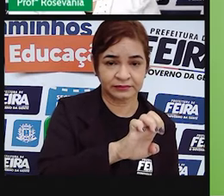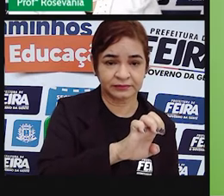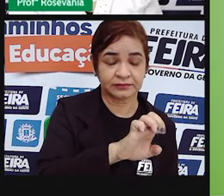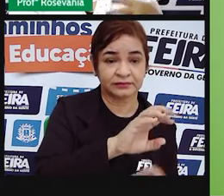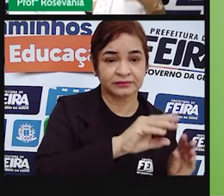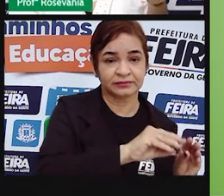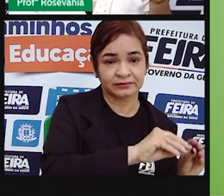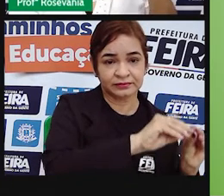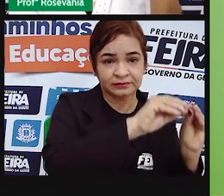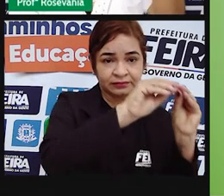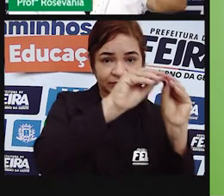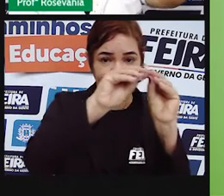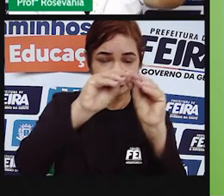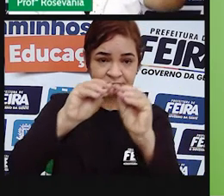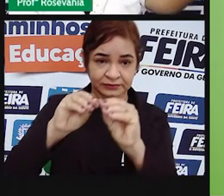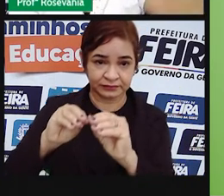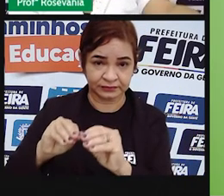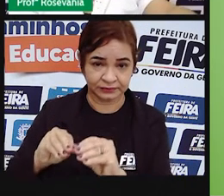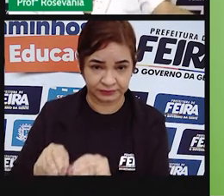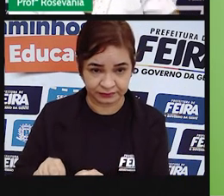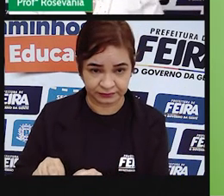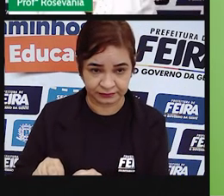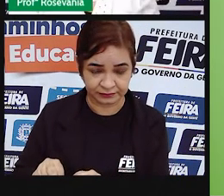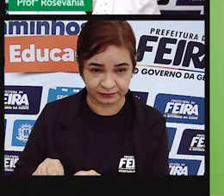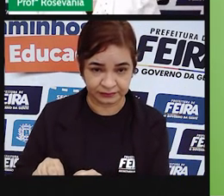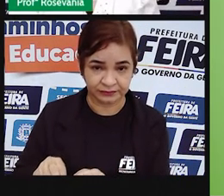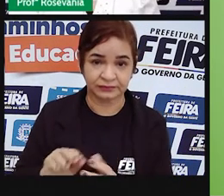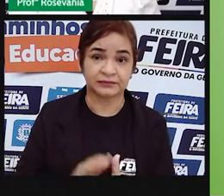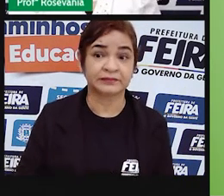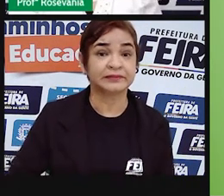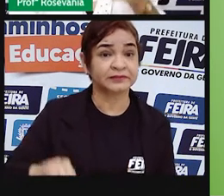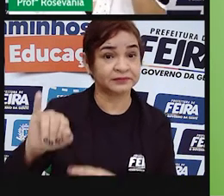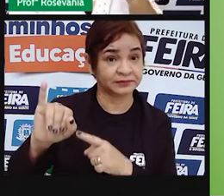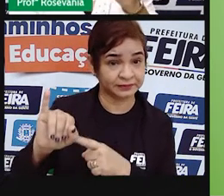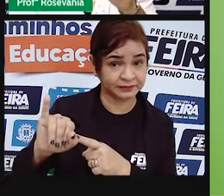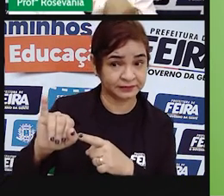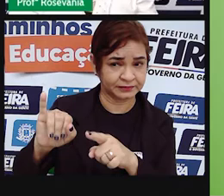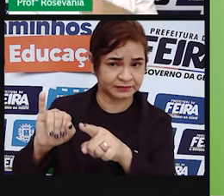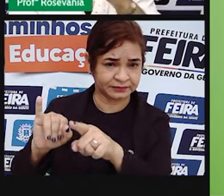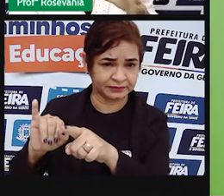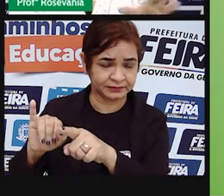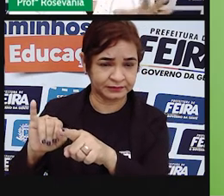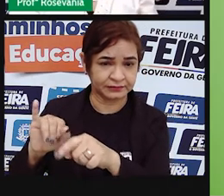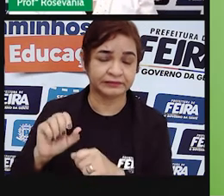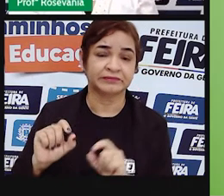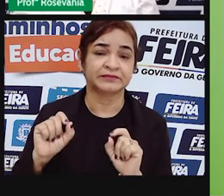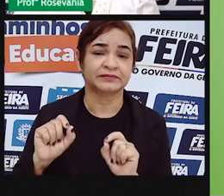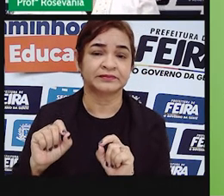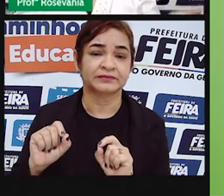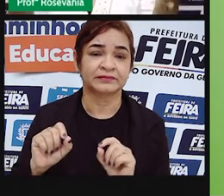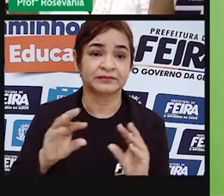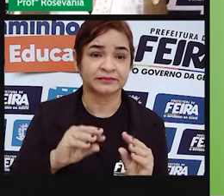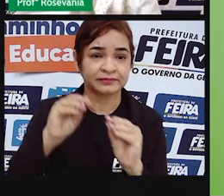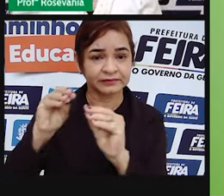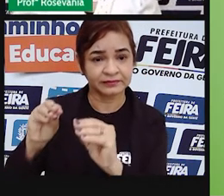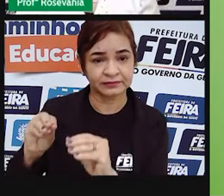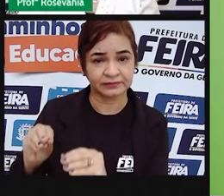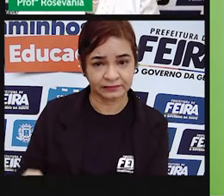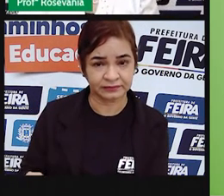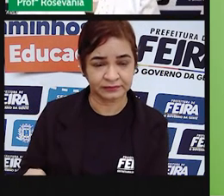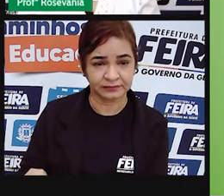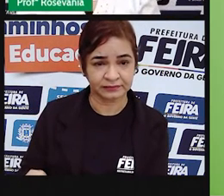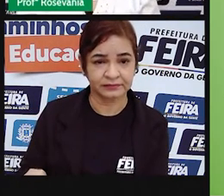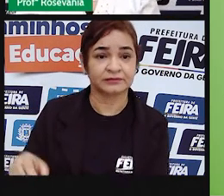saída o deslocamento no sentido de saída e imigração para letra aí o deslocamento no sentido de